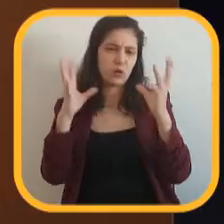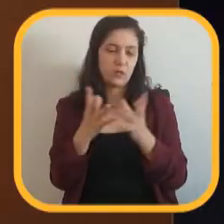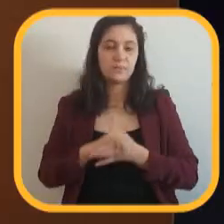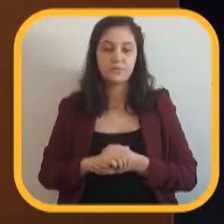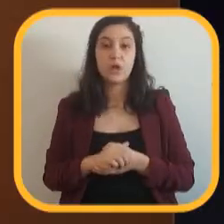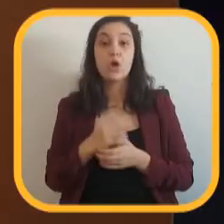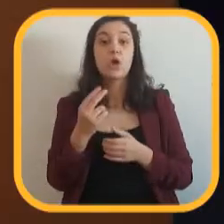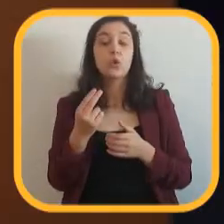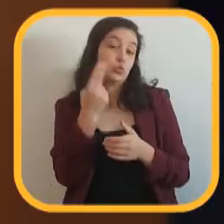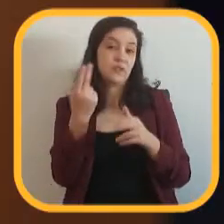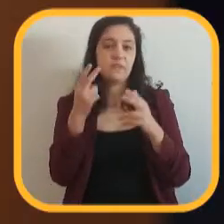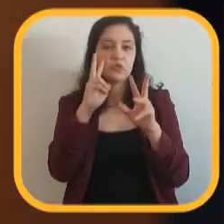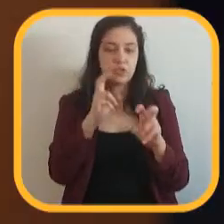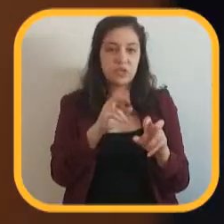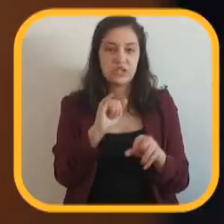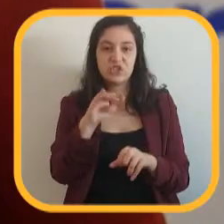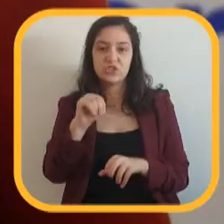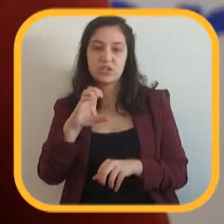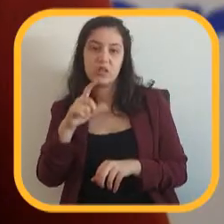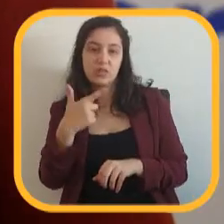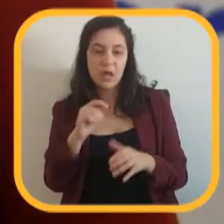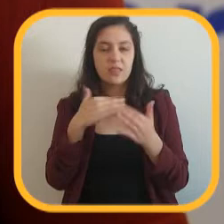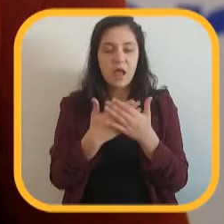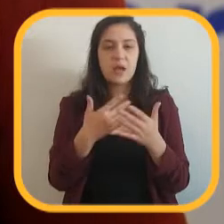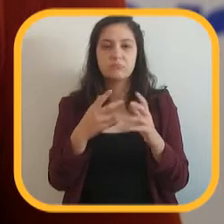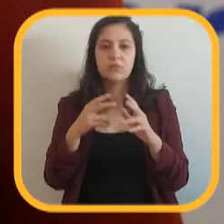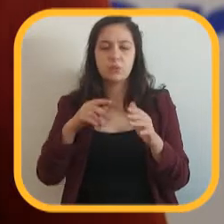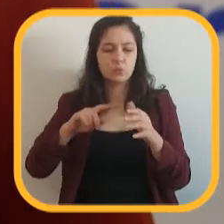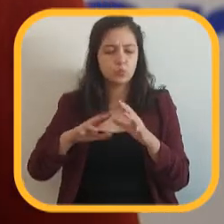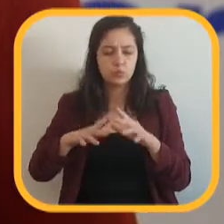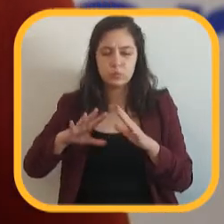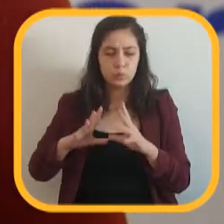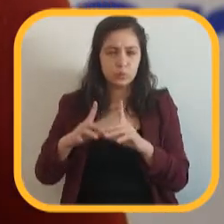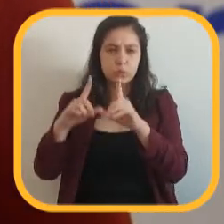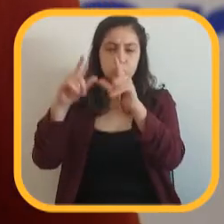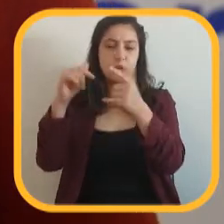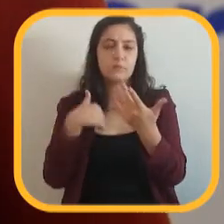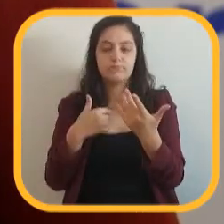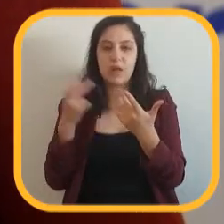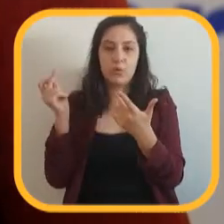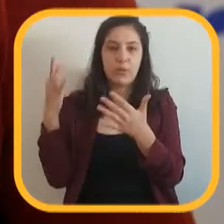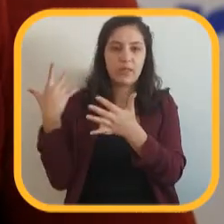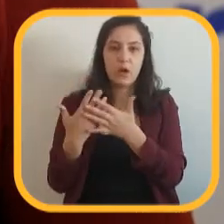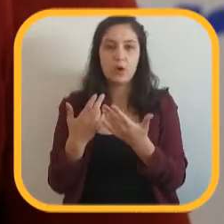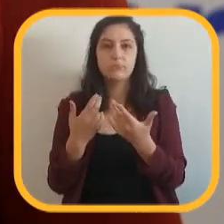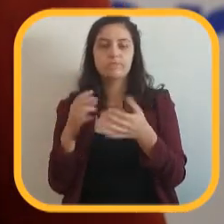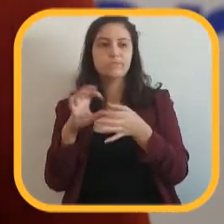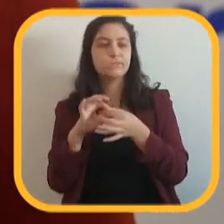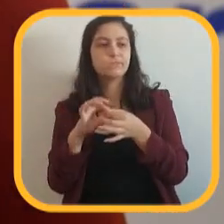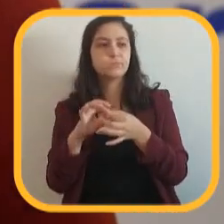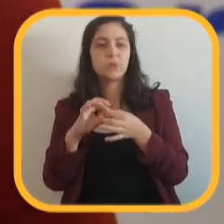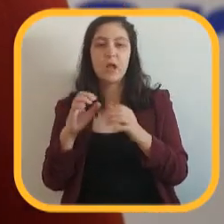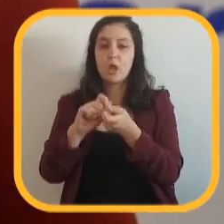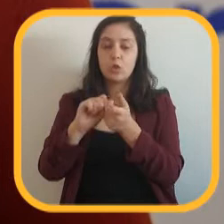científica em geral. As unidades de investigação do ISCTE têm vindo a desenvolver muito intensamente nestes últimos anos uma política de grande